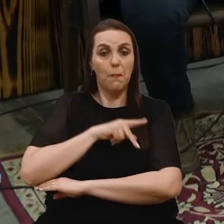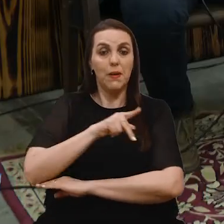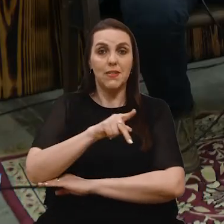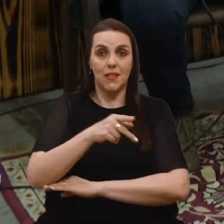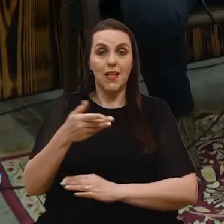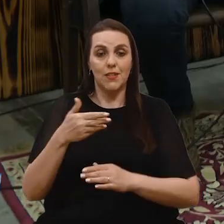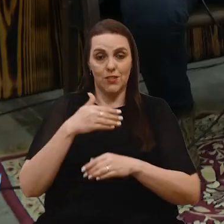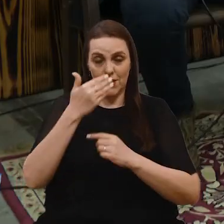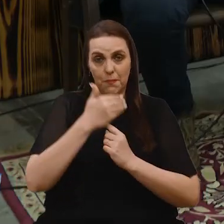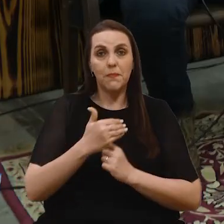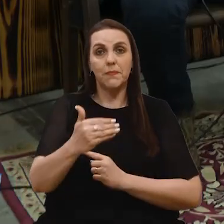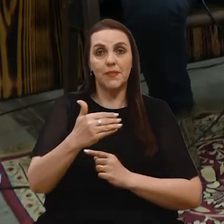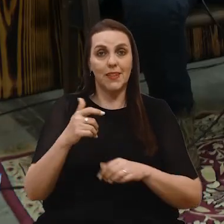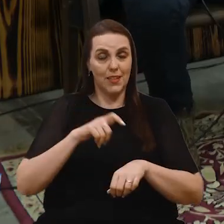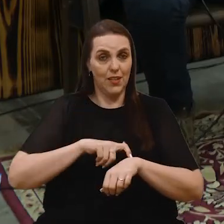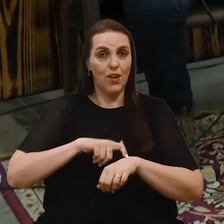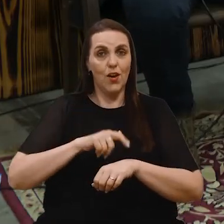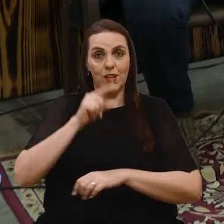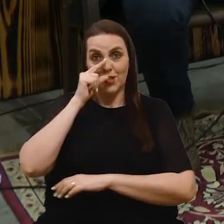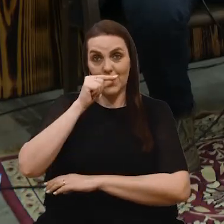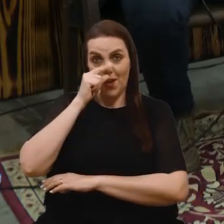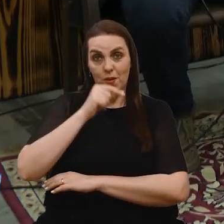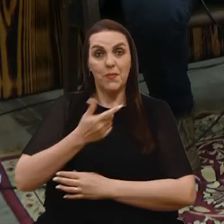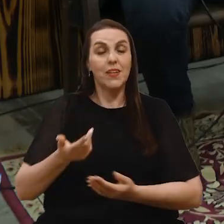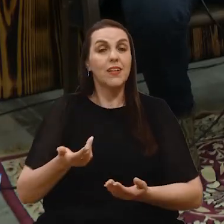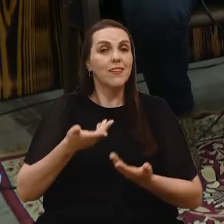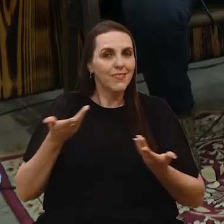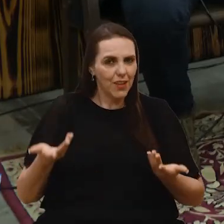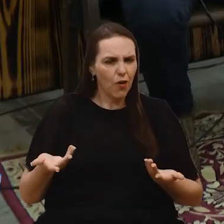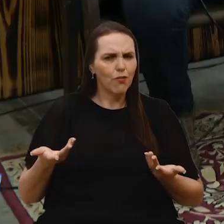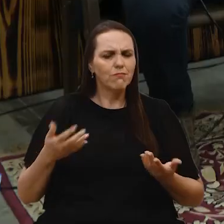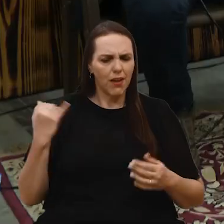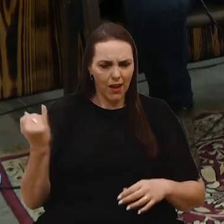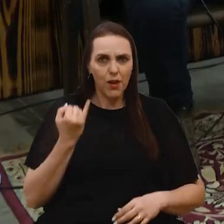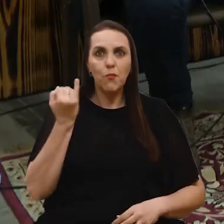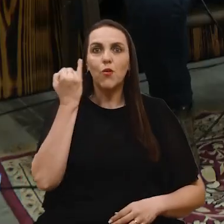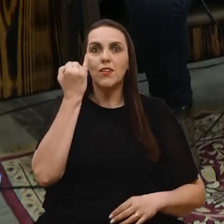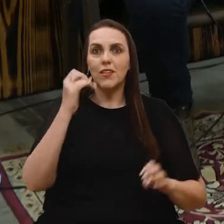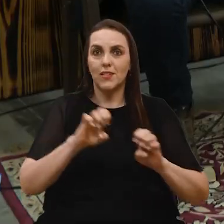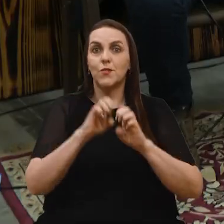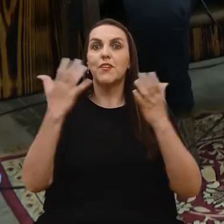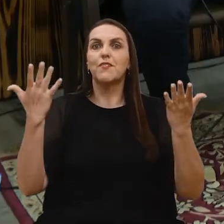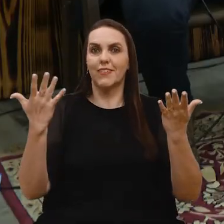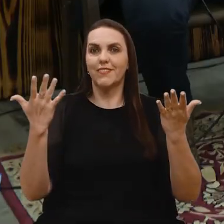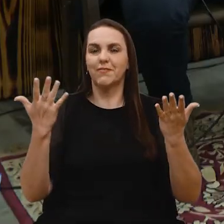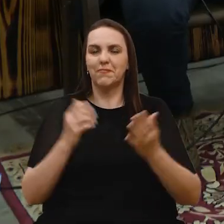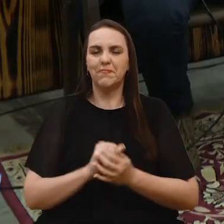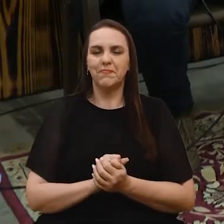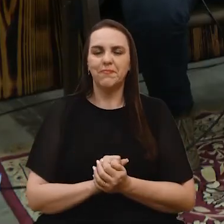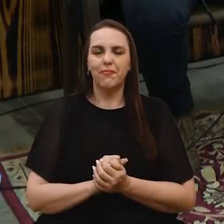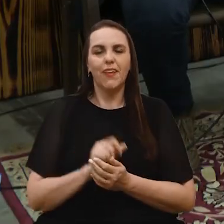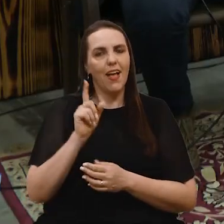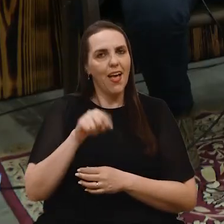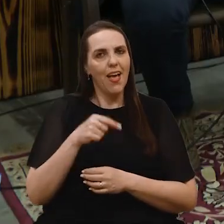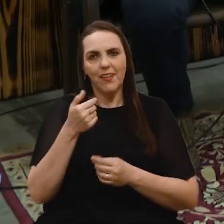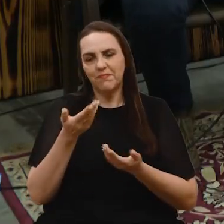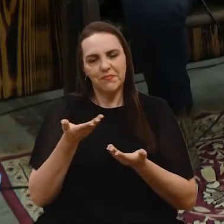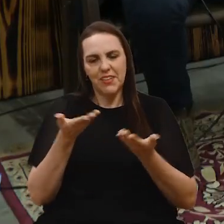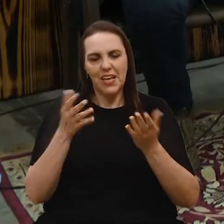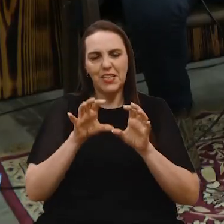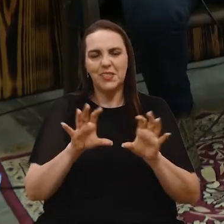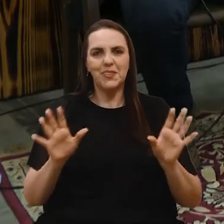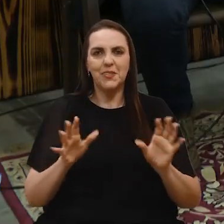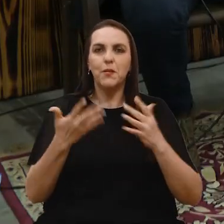em exercício, Geraldo Alckmin. Isso mostra, o presidente da República, isso mostra a grandeza do evento. Então, a princípio é isso,